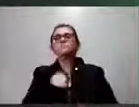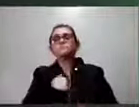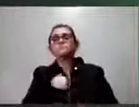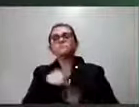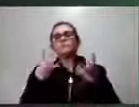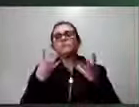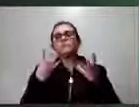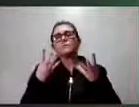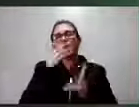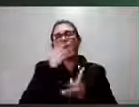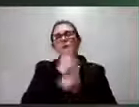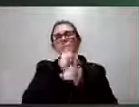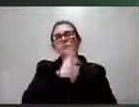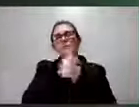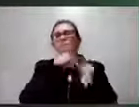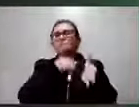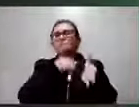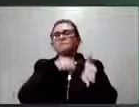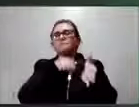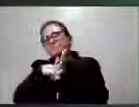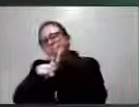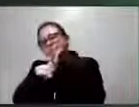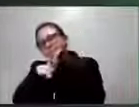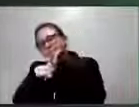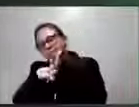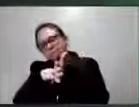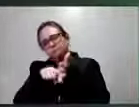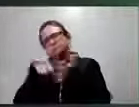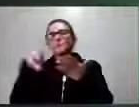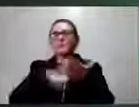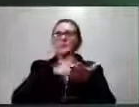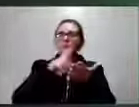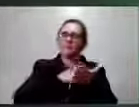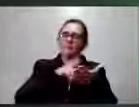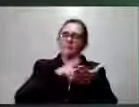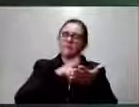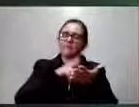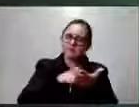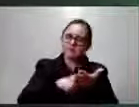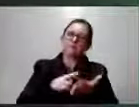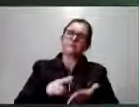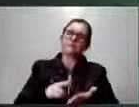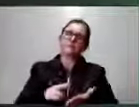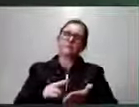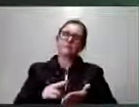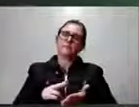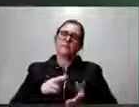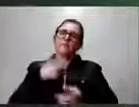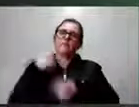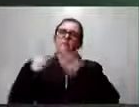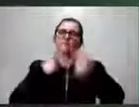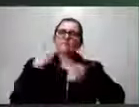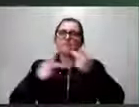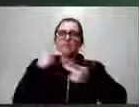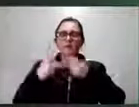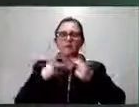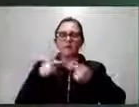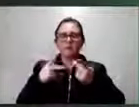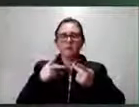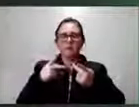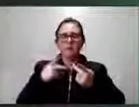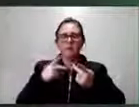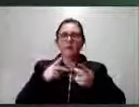poder encontrar pesquisas, né, em revistas de alto impacto, né, com fator de impacto de 2 dígitos, mas dentro